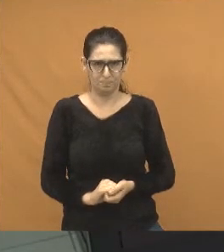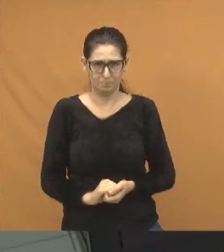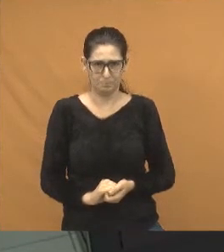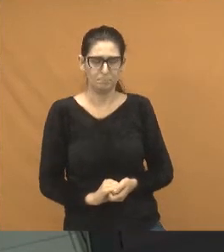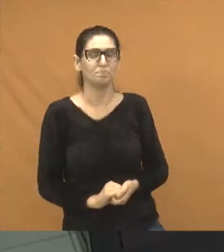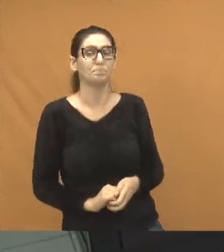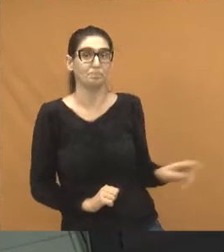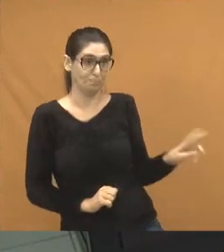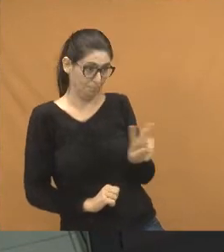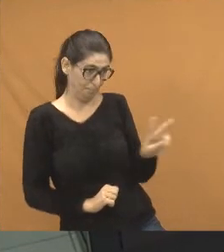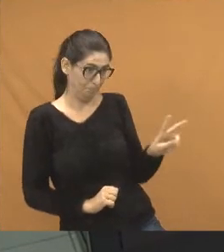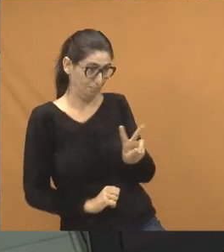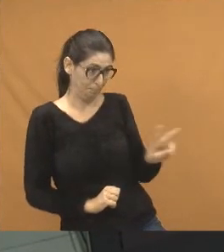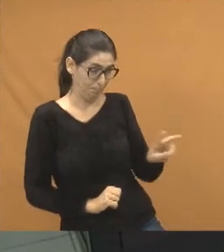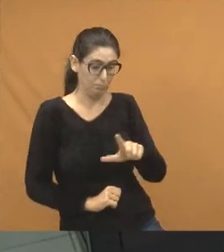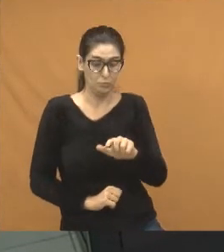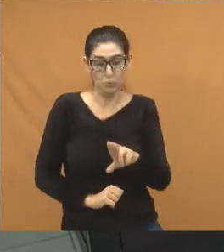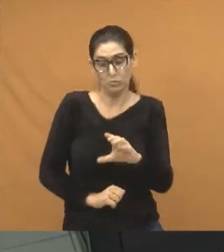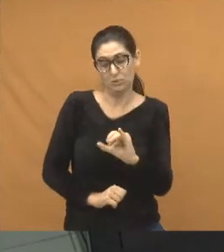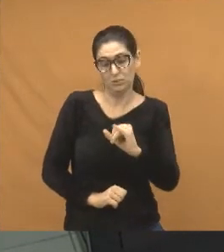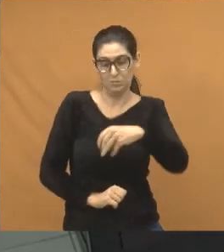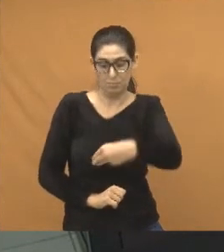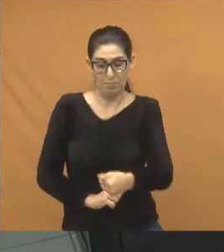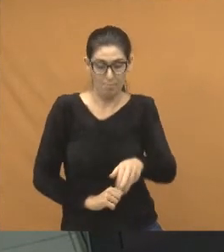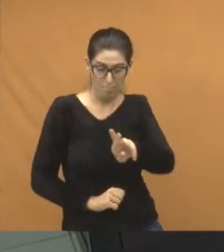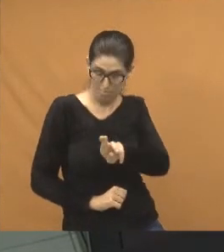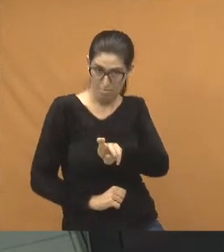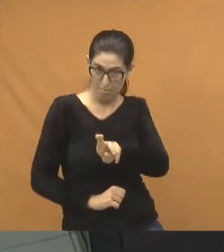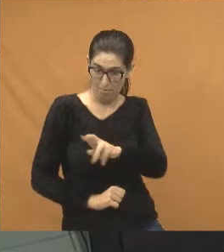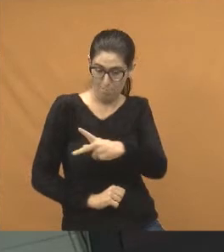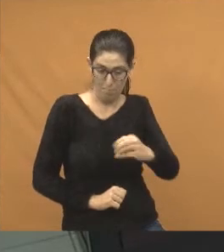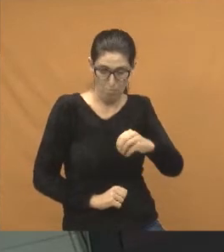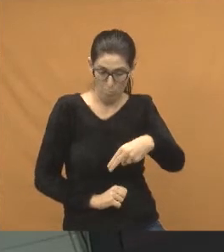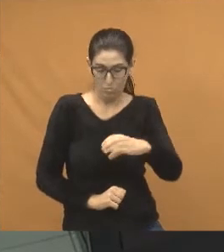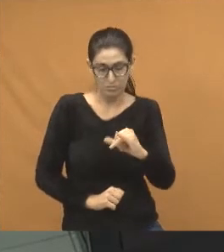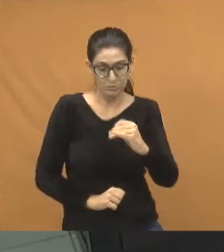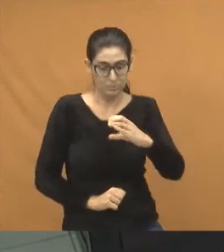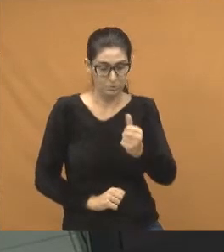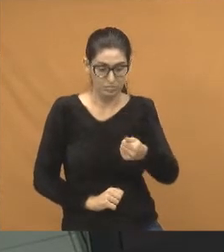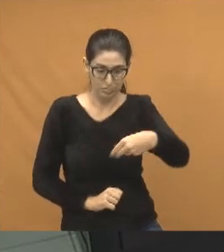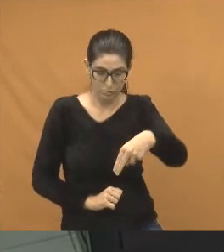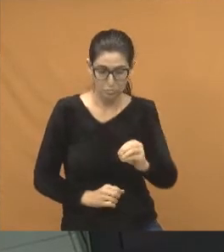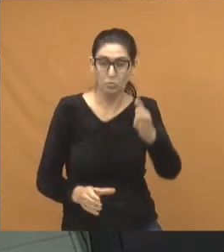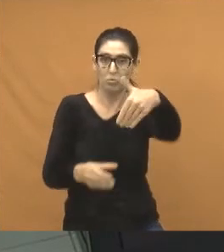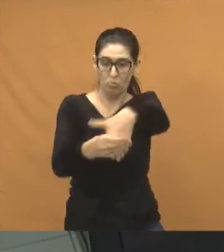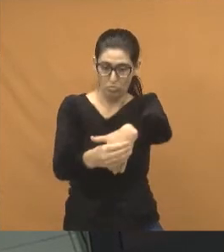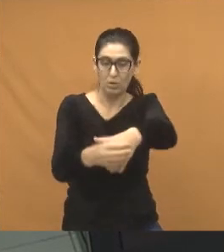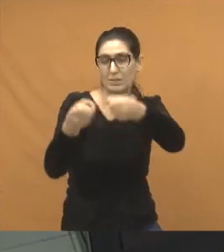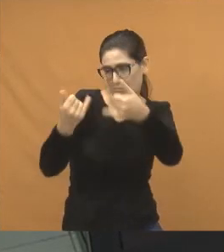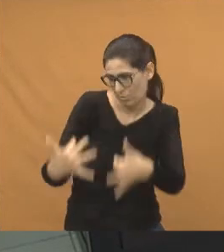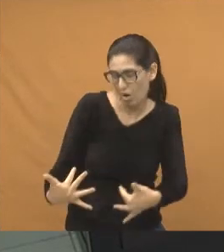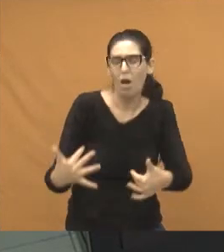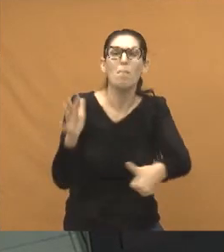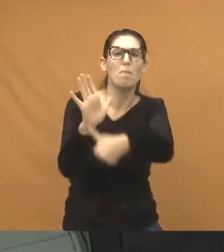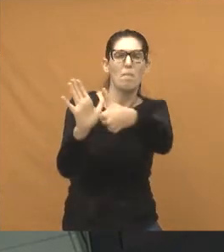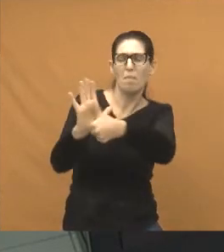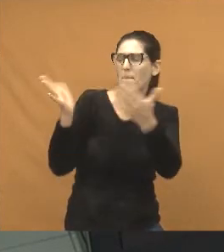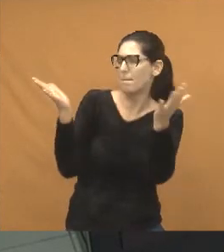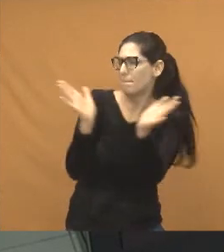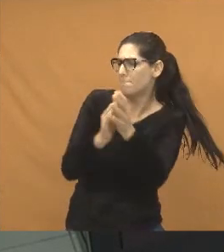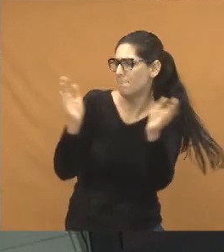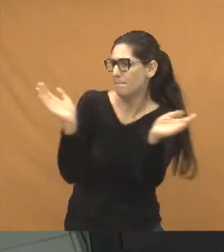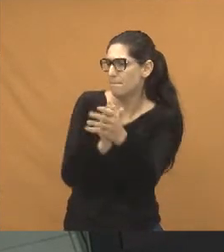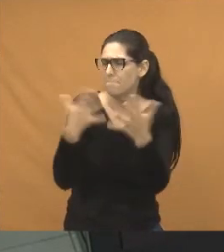Como vota a vereadora Lucimar Ponciano? Justificando meu voto, primeiramente, parabenizar